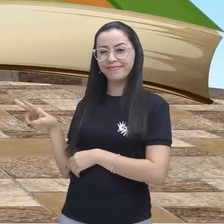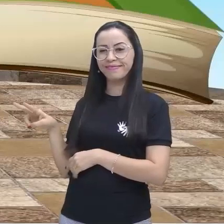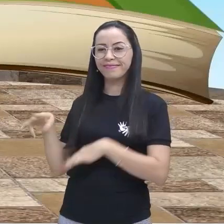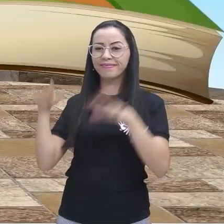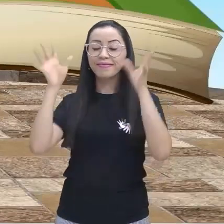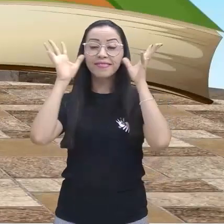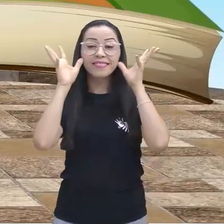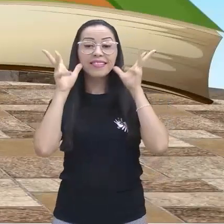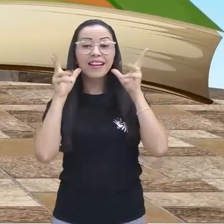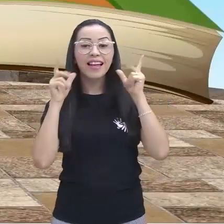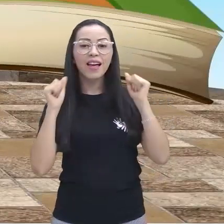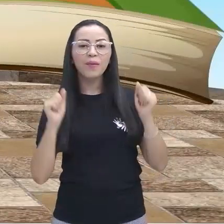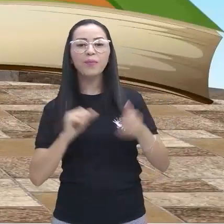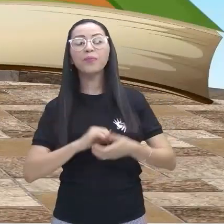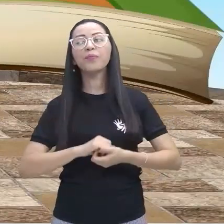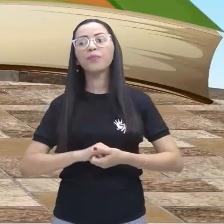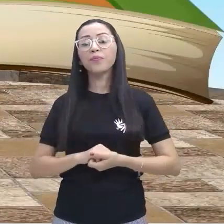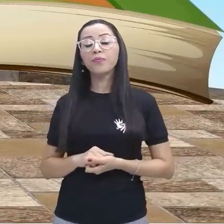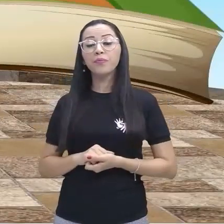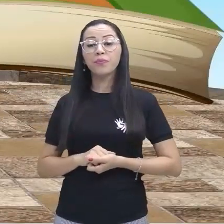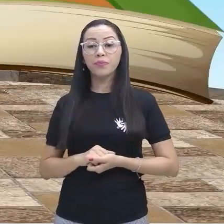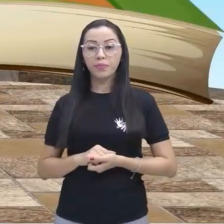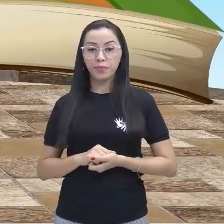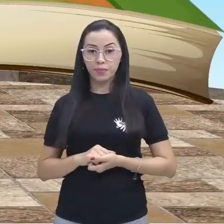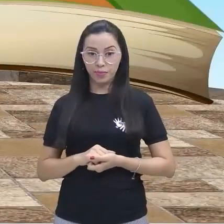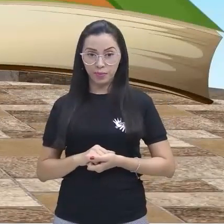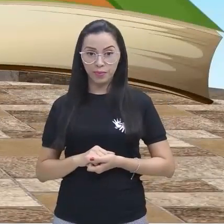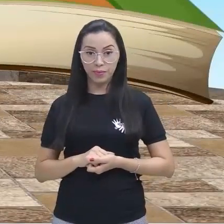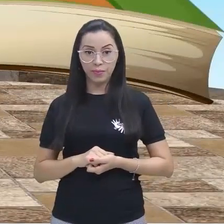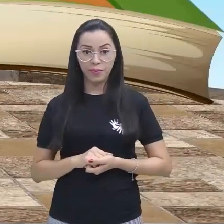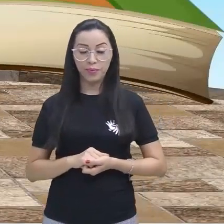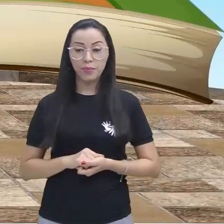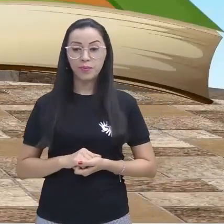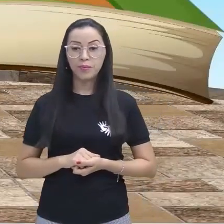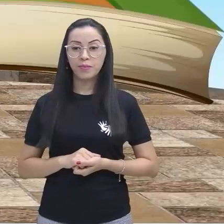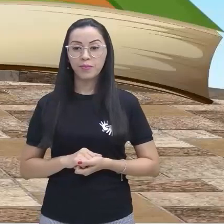leão, ele estava